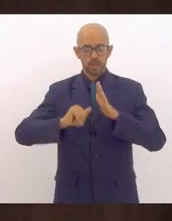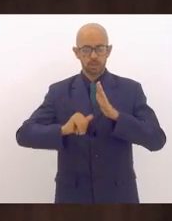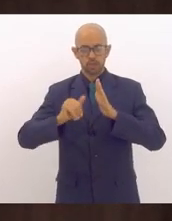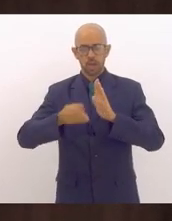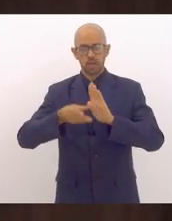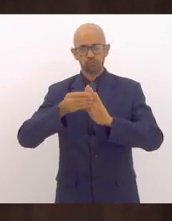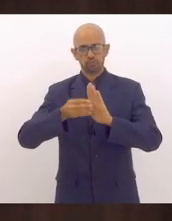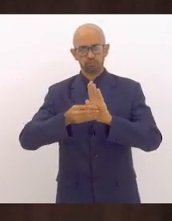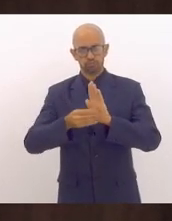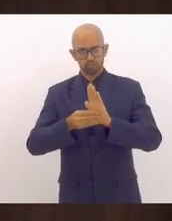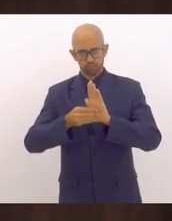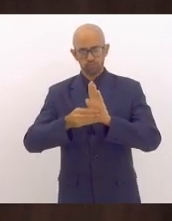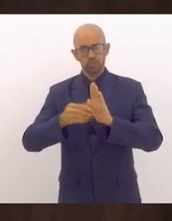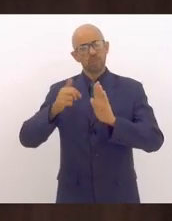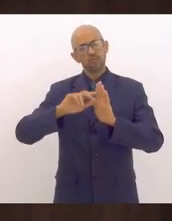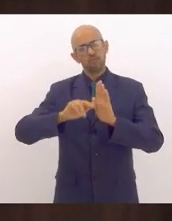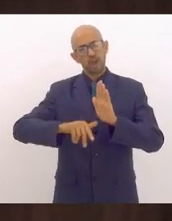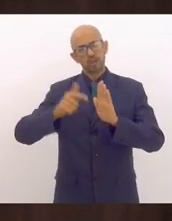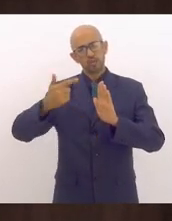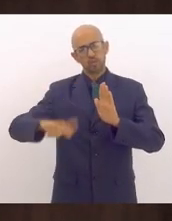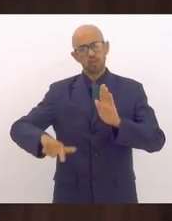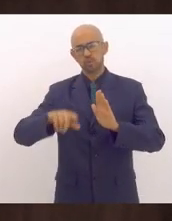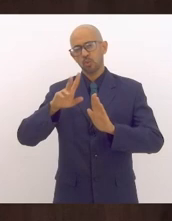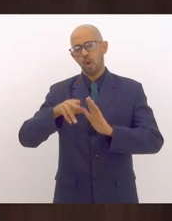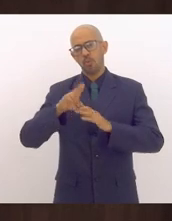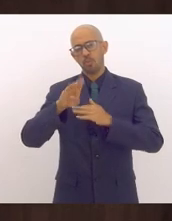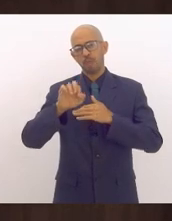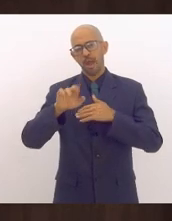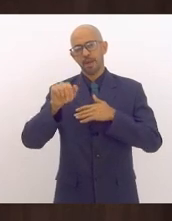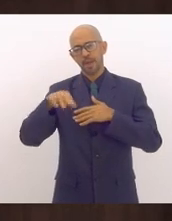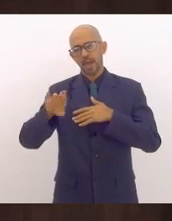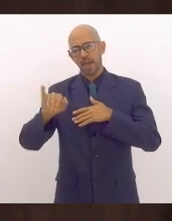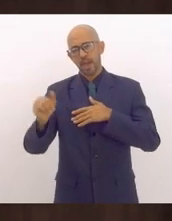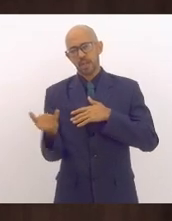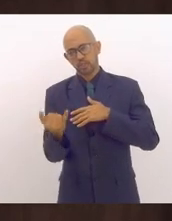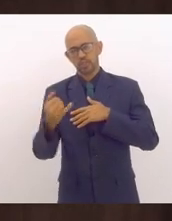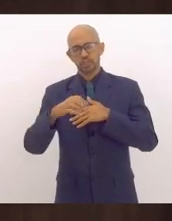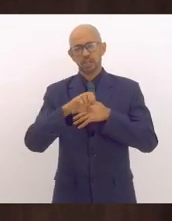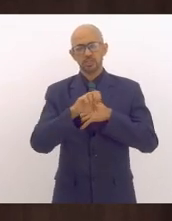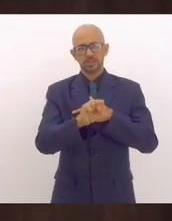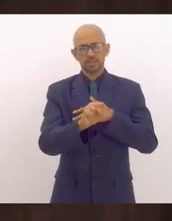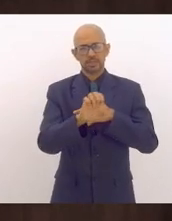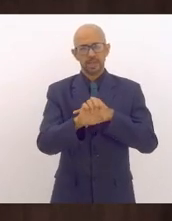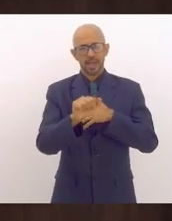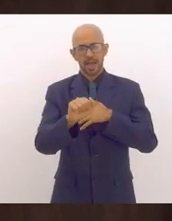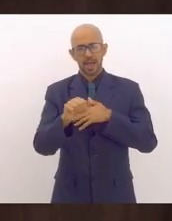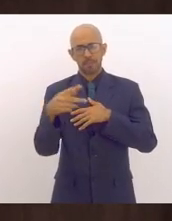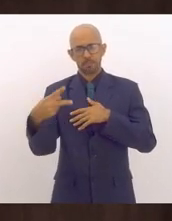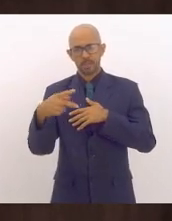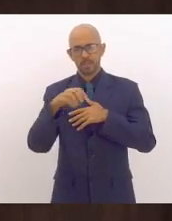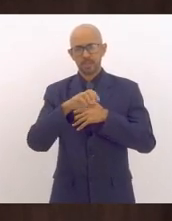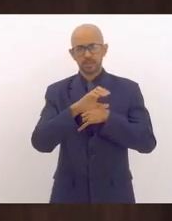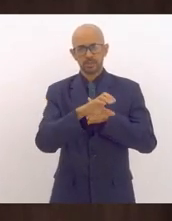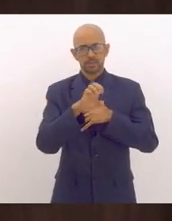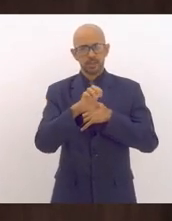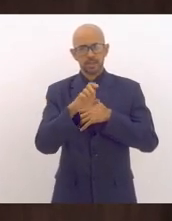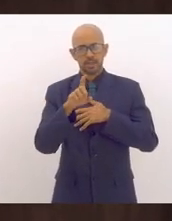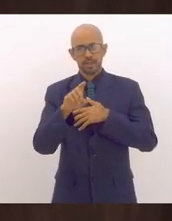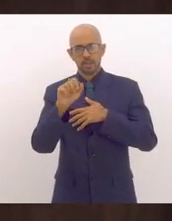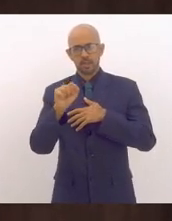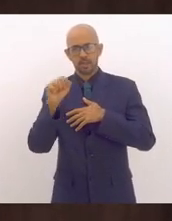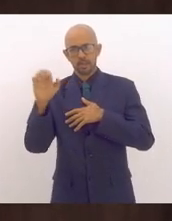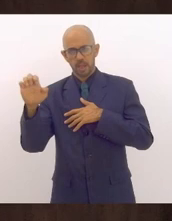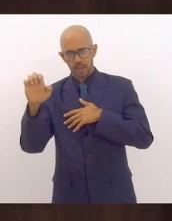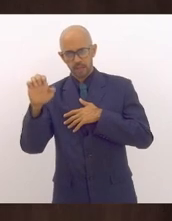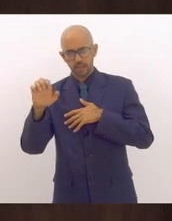e tantos outros, como o do Banerj, da CEAP, da SEDAI, do INEA e tantos outros,